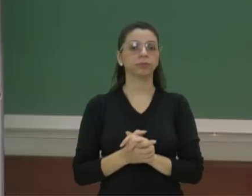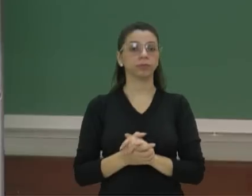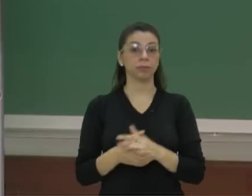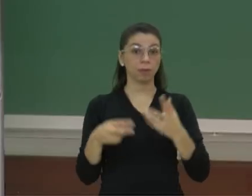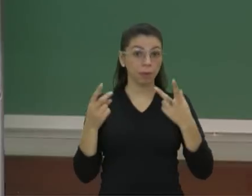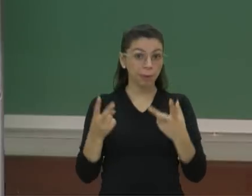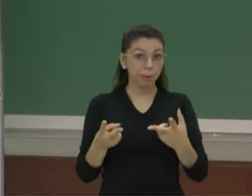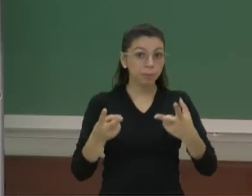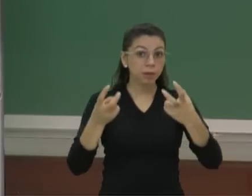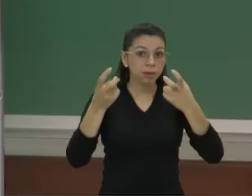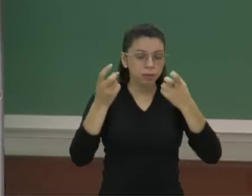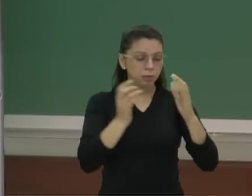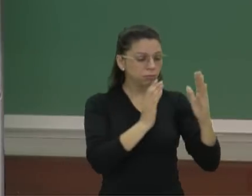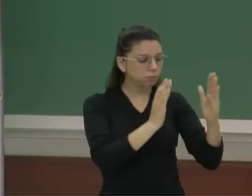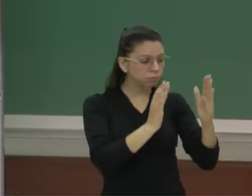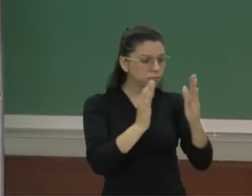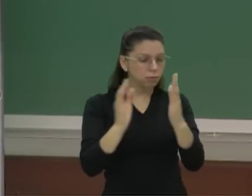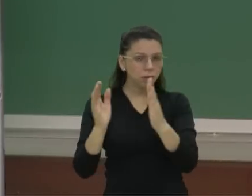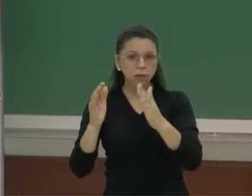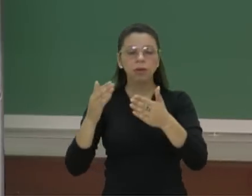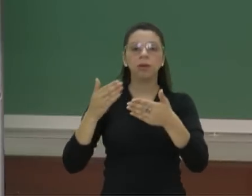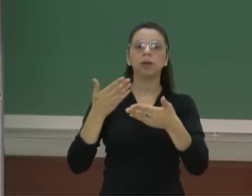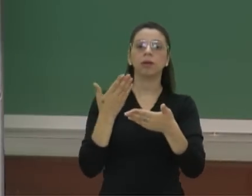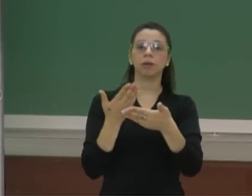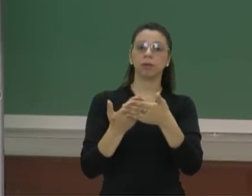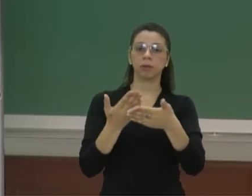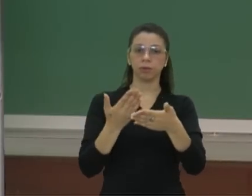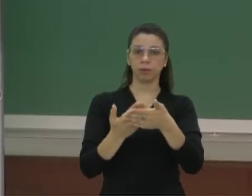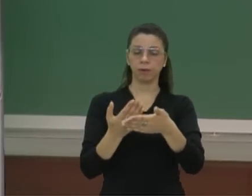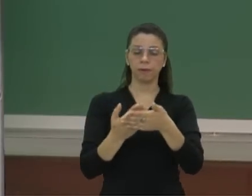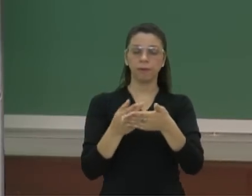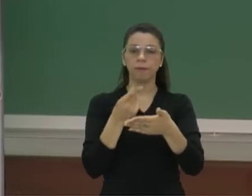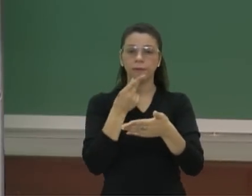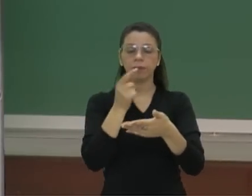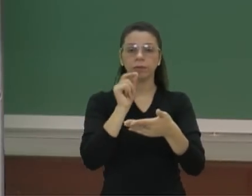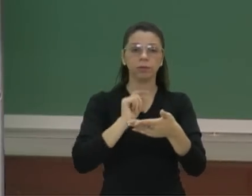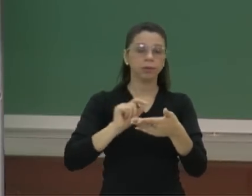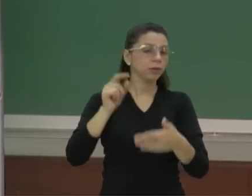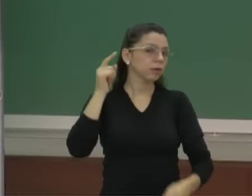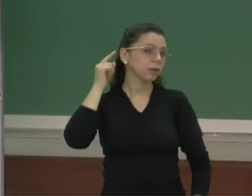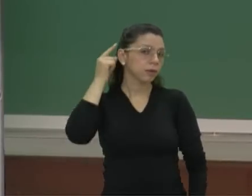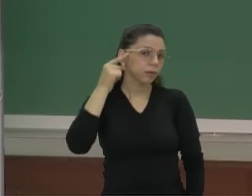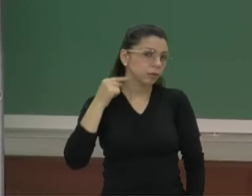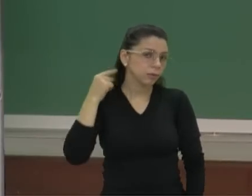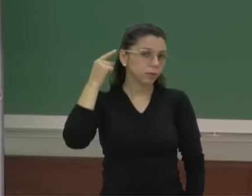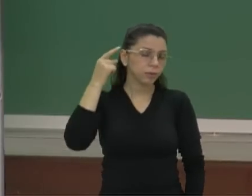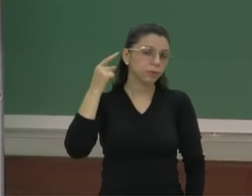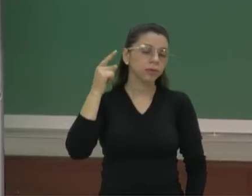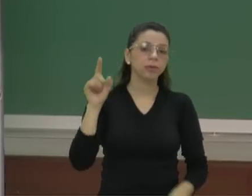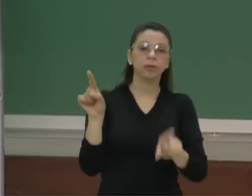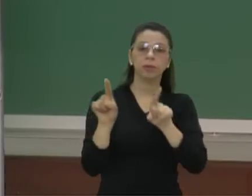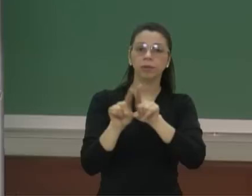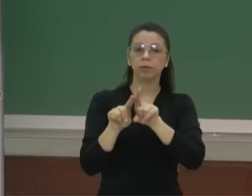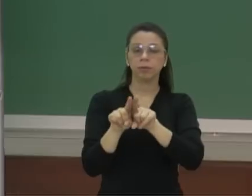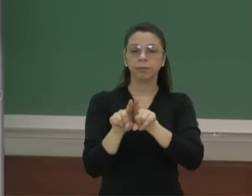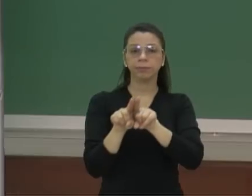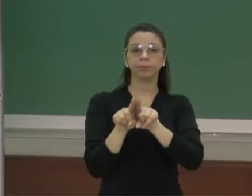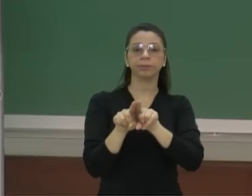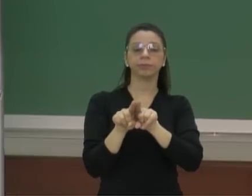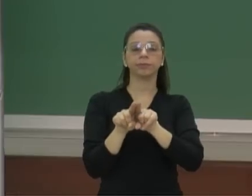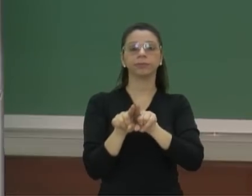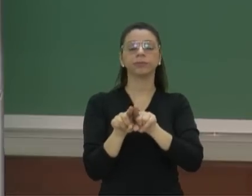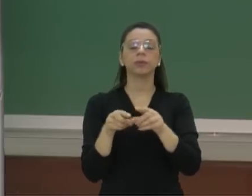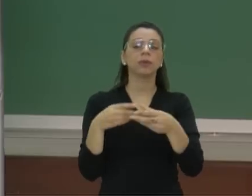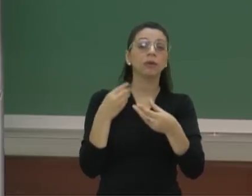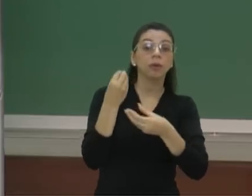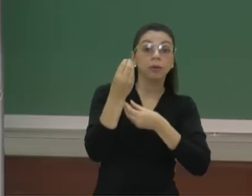está em algumas aulas falando sobre a audição. Falamos do órgão, falamos da orelha, falamos como